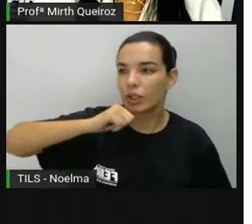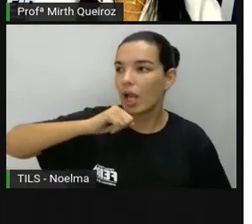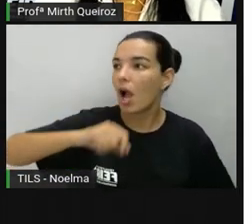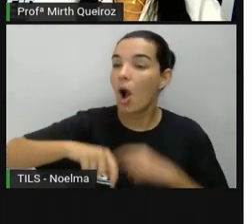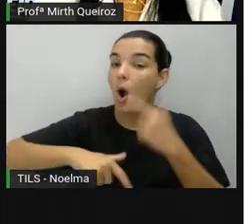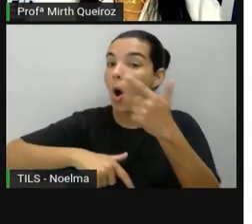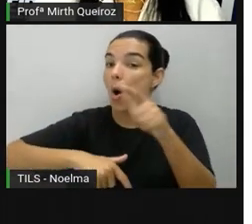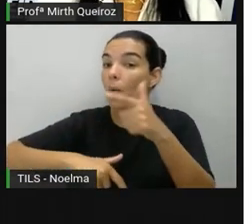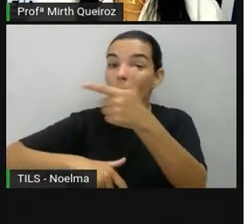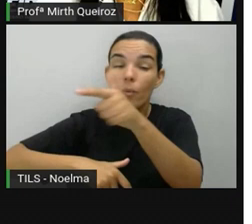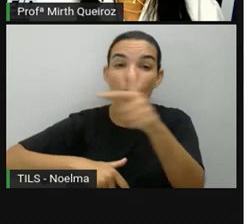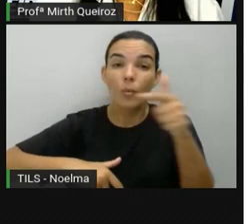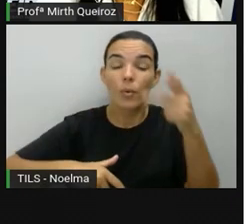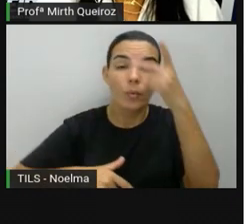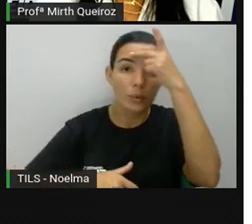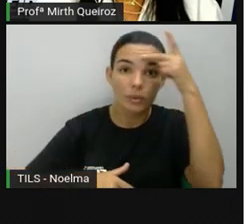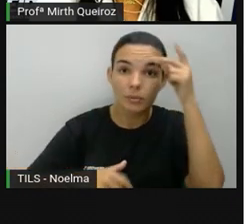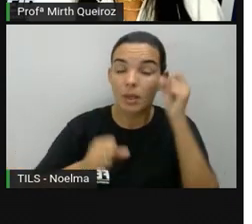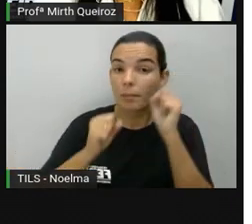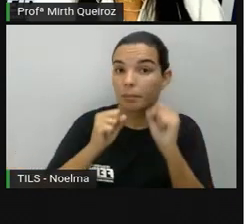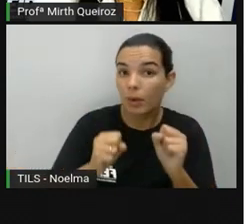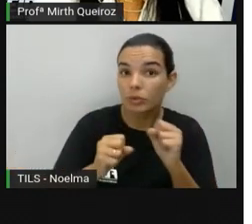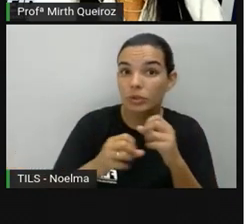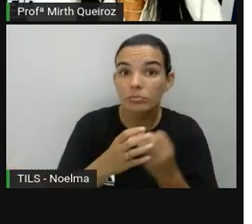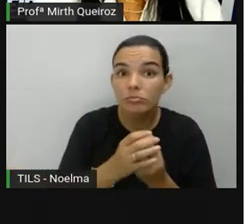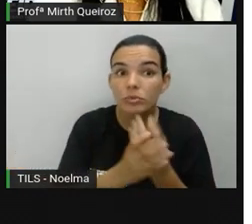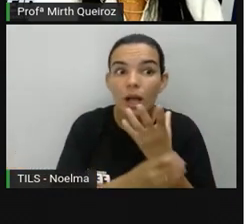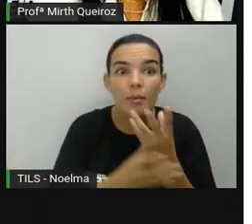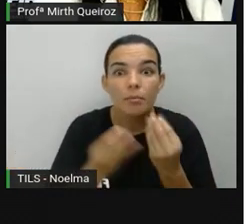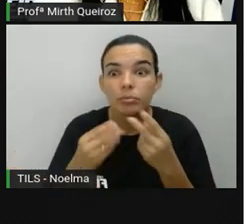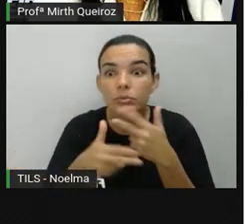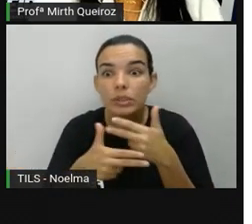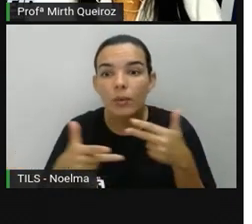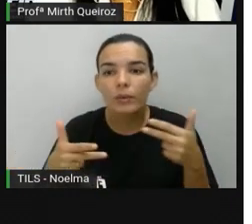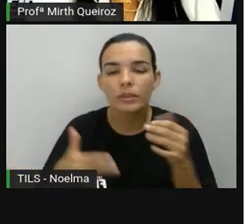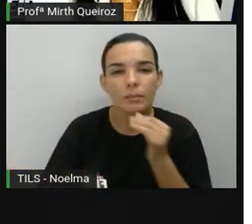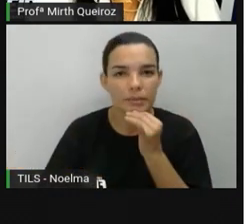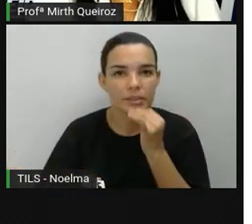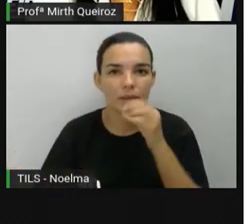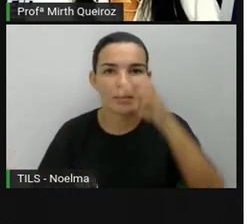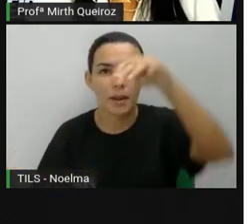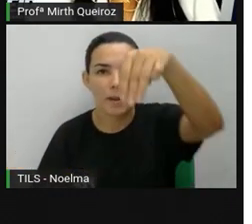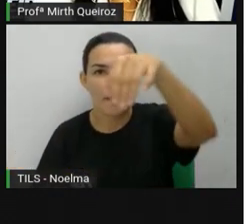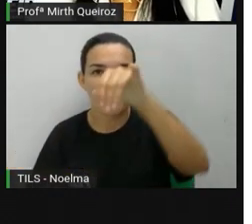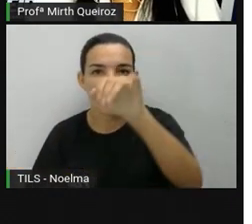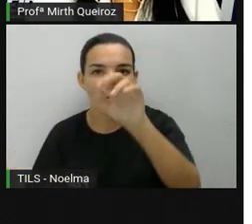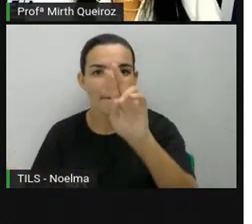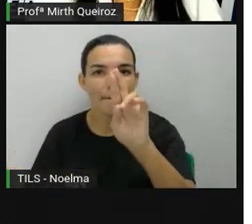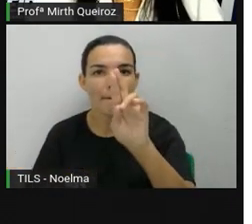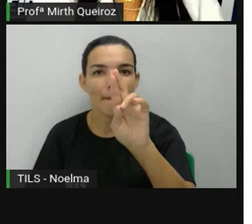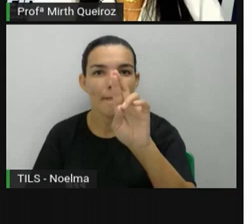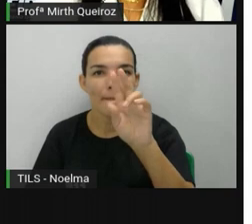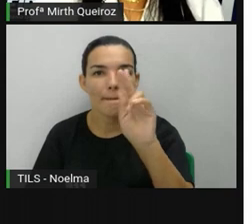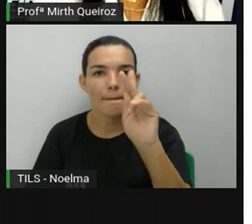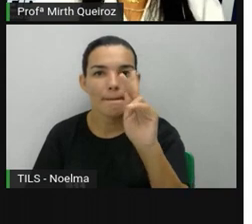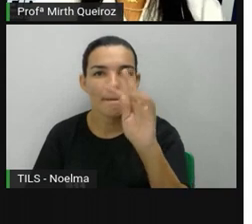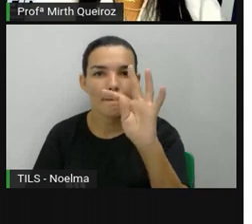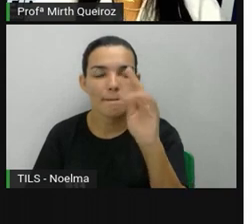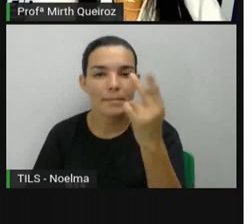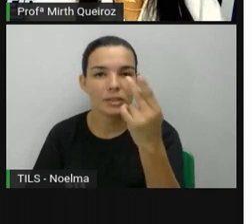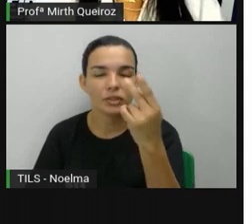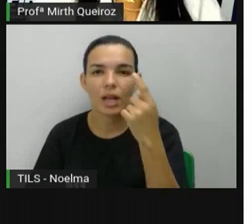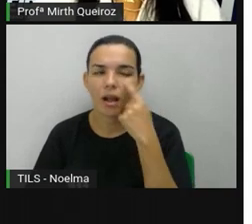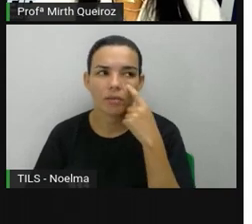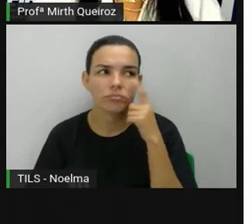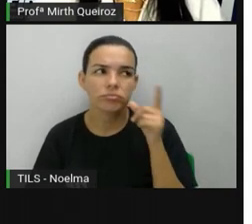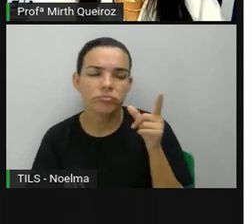outra pessoa, dá para você descobrir muita coisa. Quando vocês colocam lá o nome da Pro, Mirth de Queiroz Soares Santos, ali já dá para